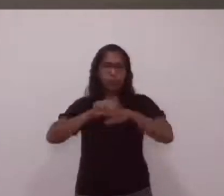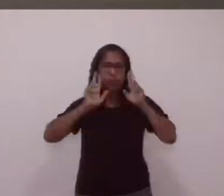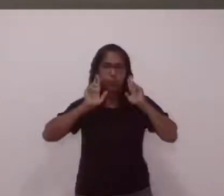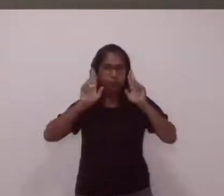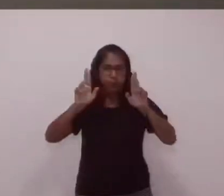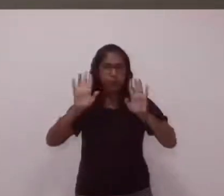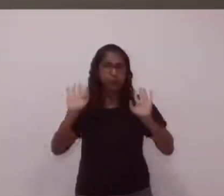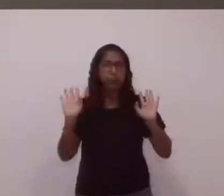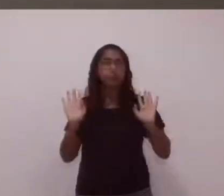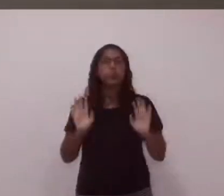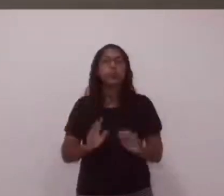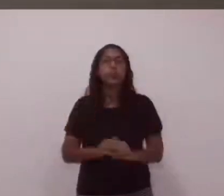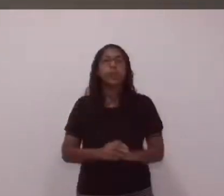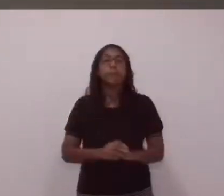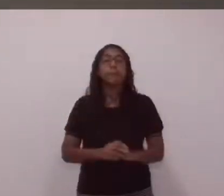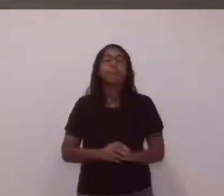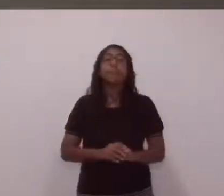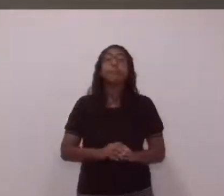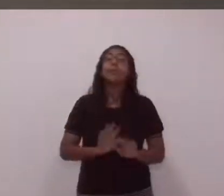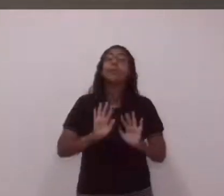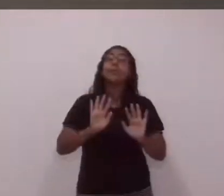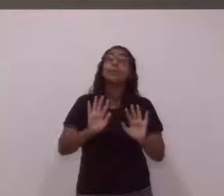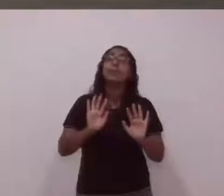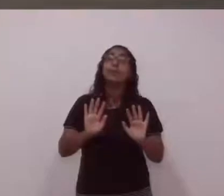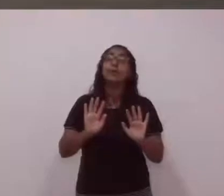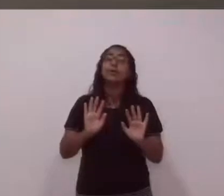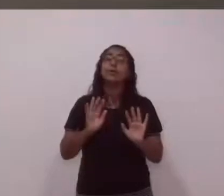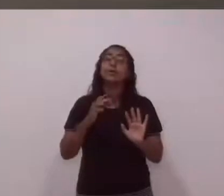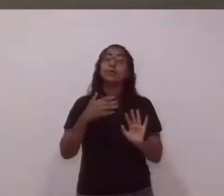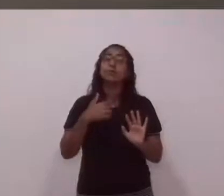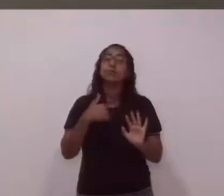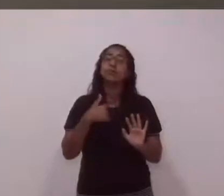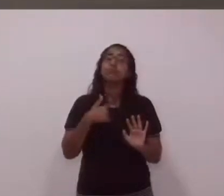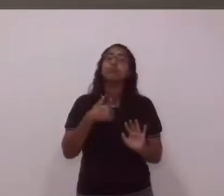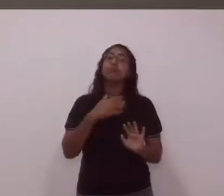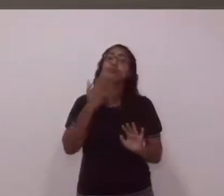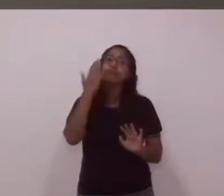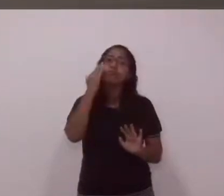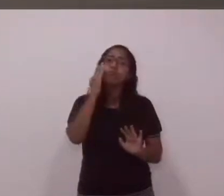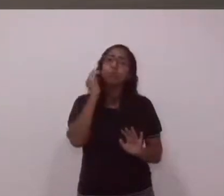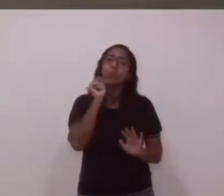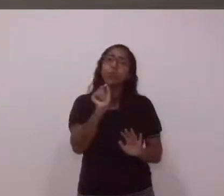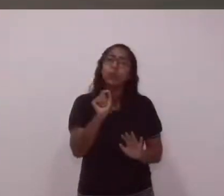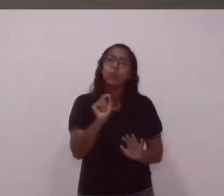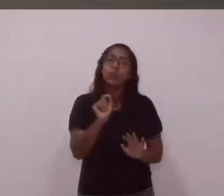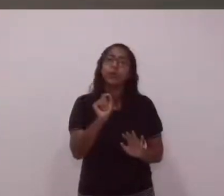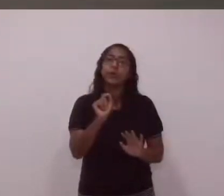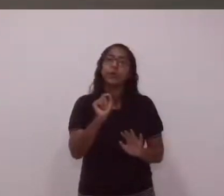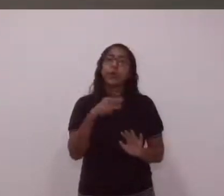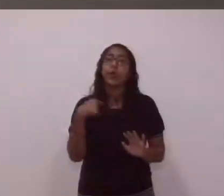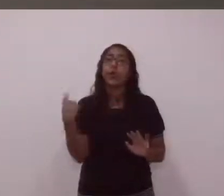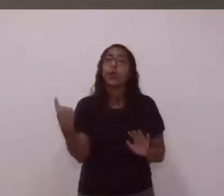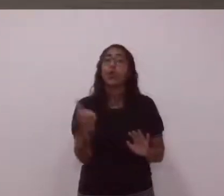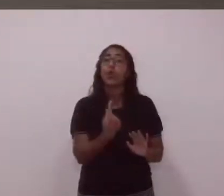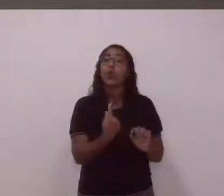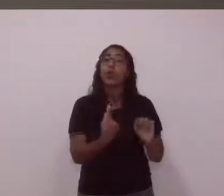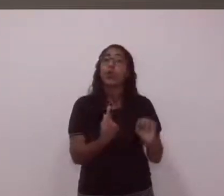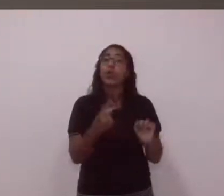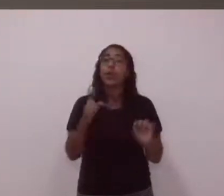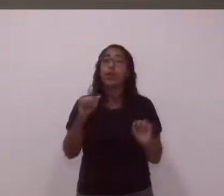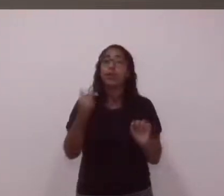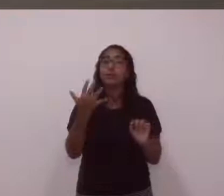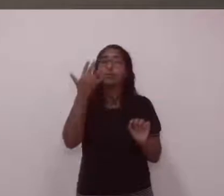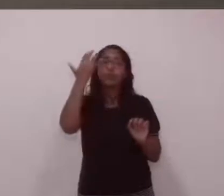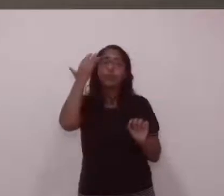e todo mundo cresce com isso mas me atendo aos fatos a gente só está dando a oportunidade do prefeito se